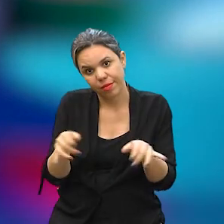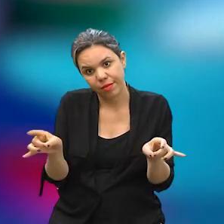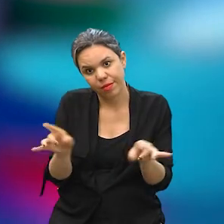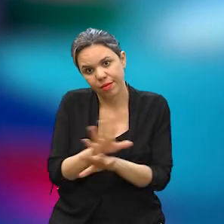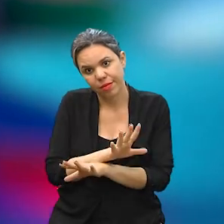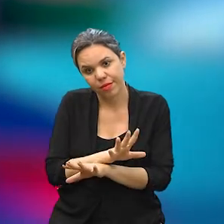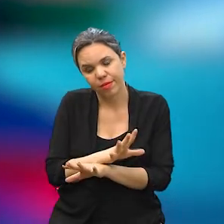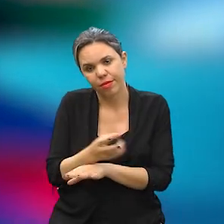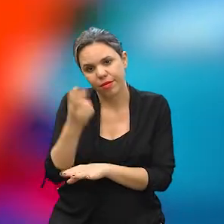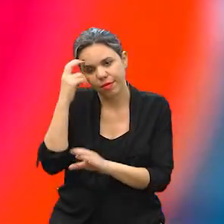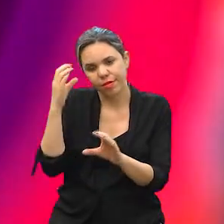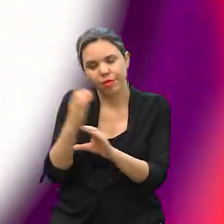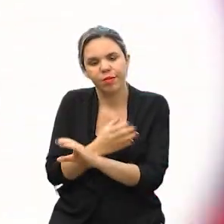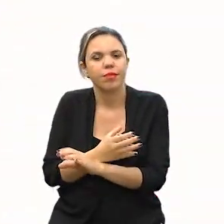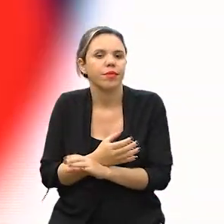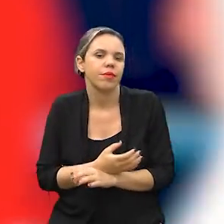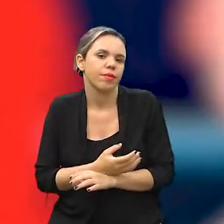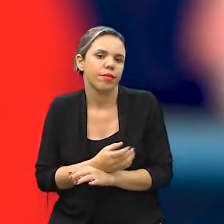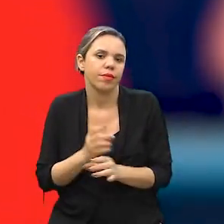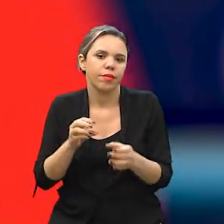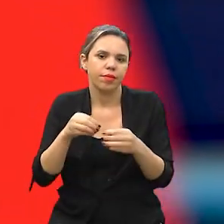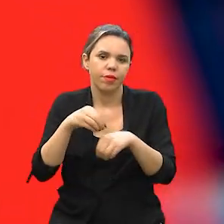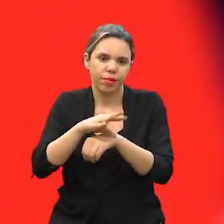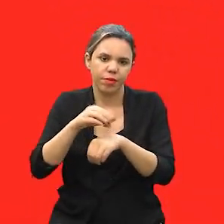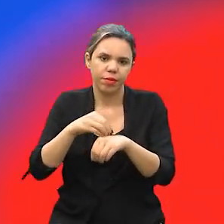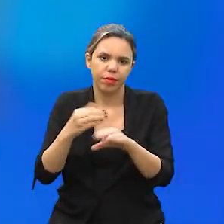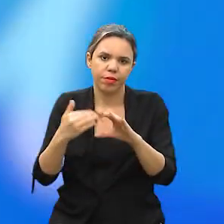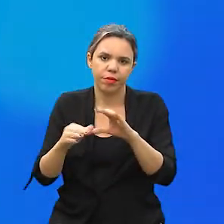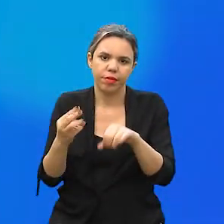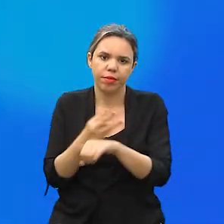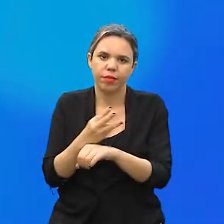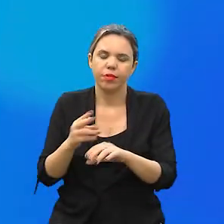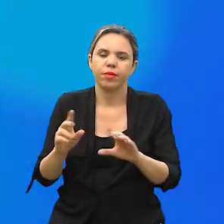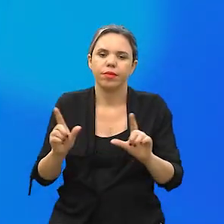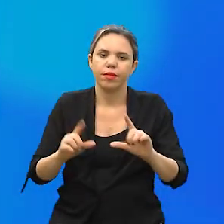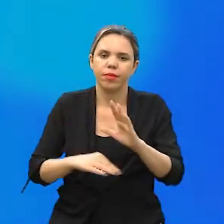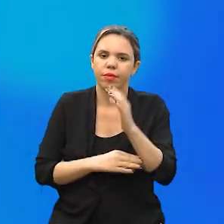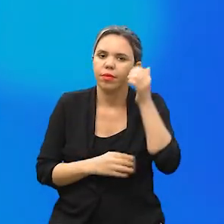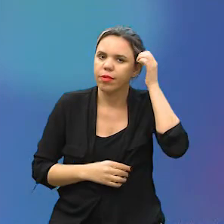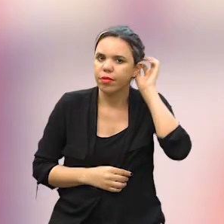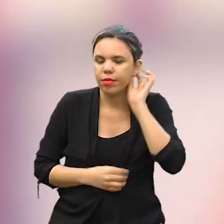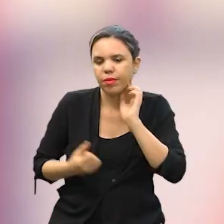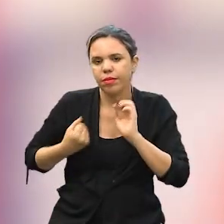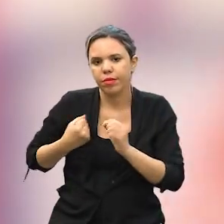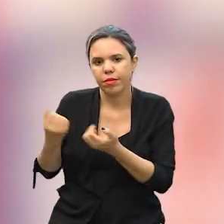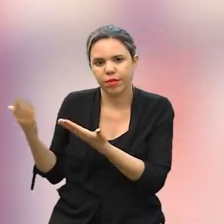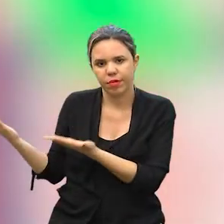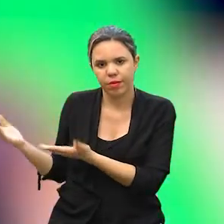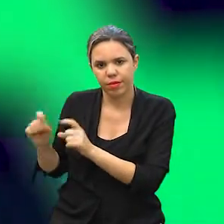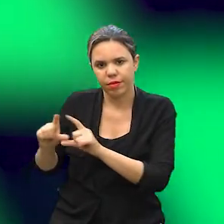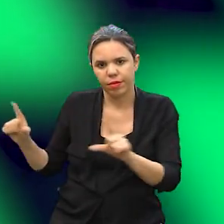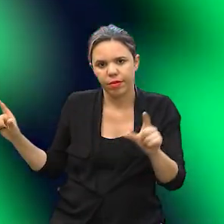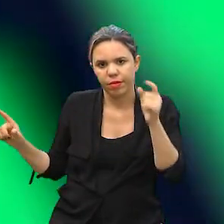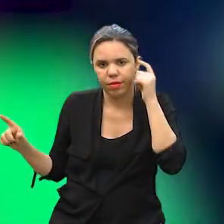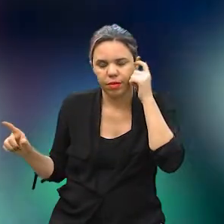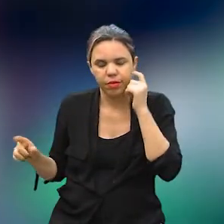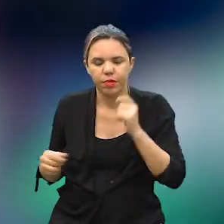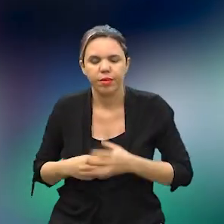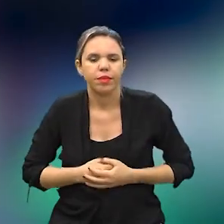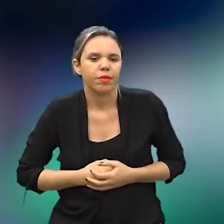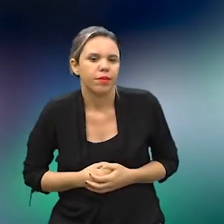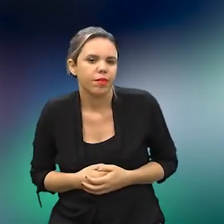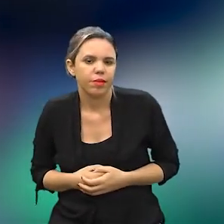prova para o Cultura Total. Deixe a sua mensagem no WhatsApp da TV Câmara. O número é esse que está aí na tela, o